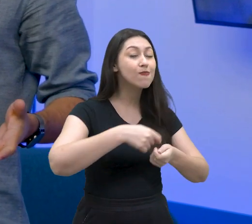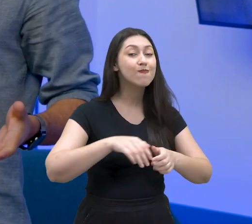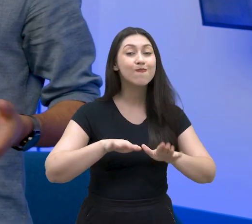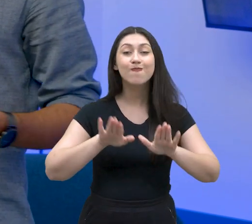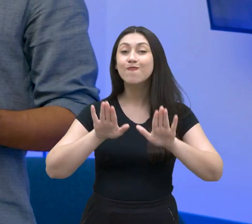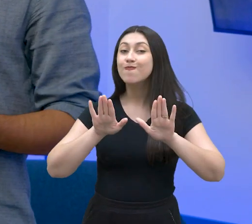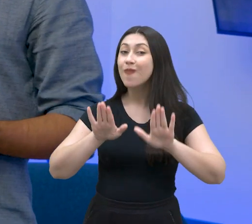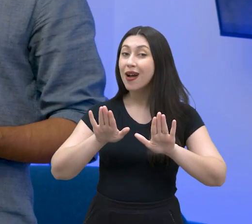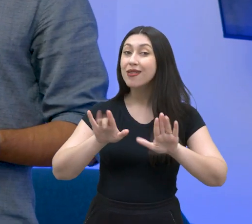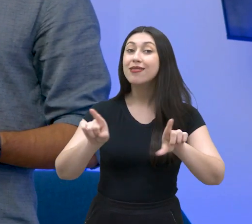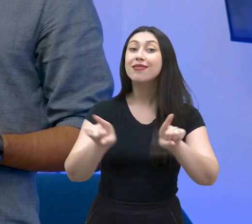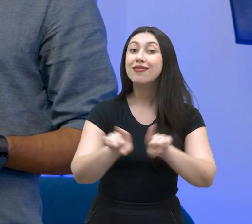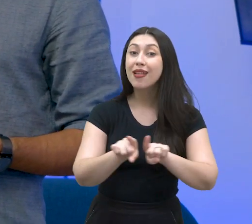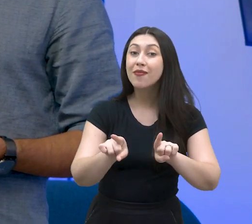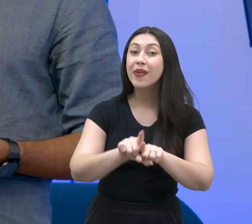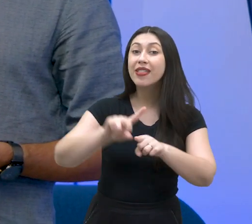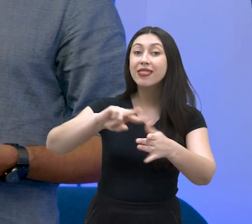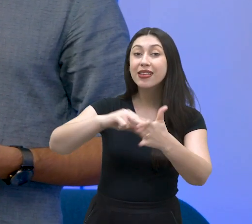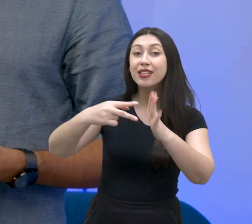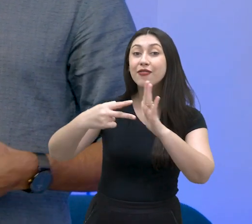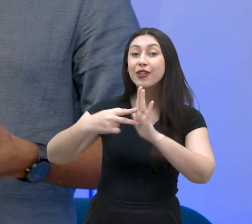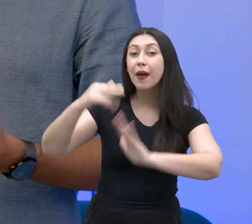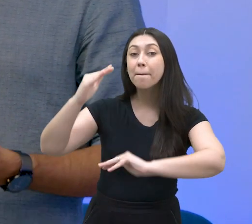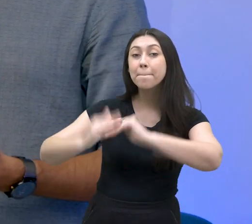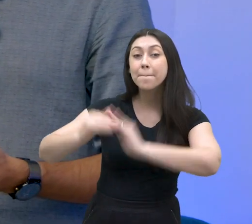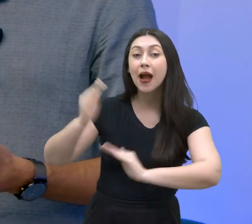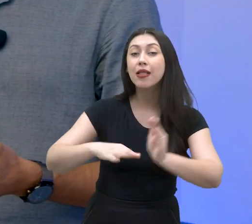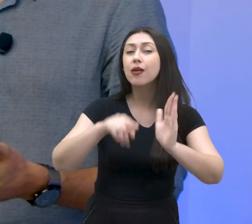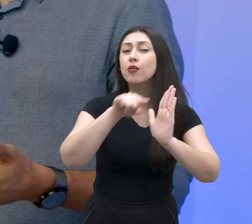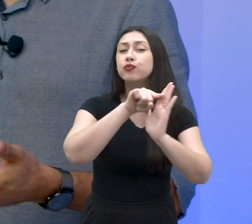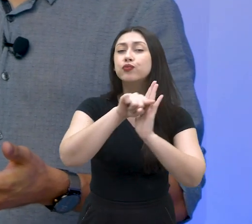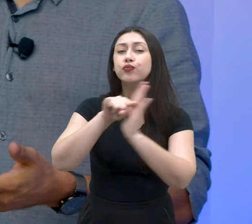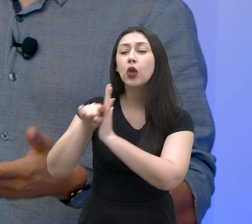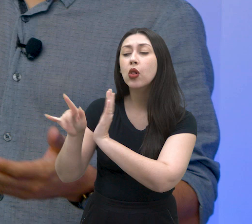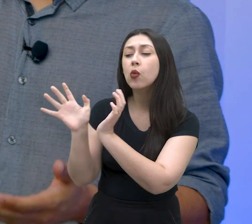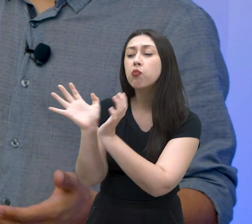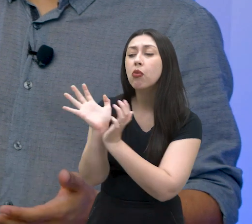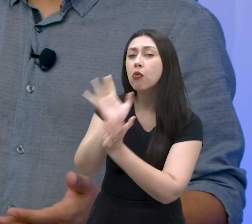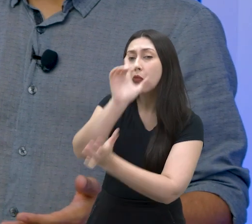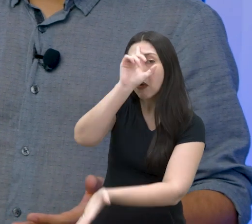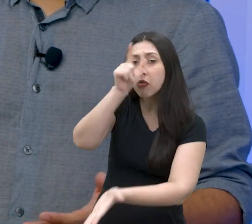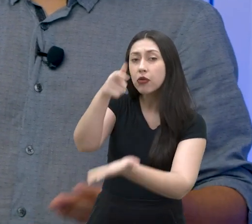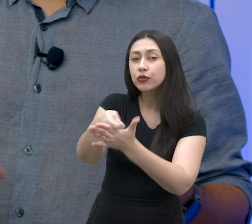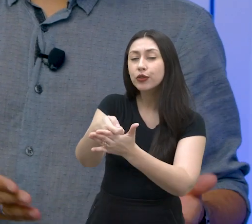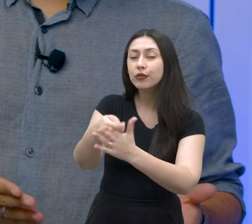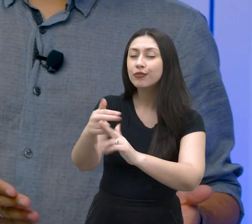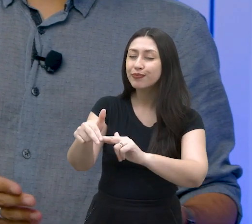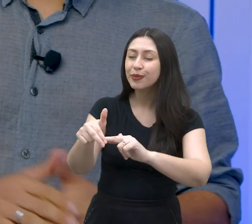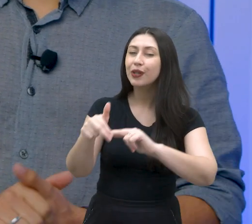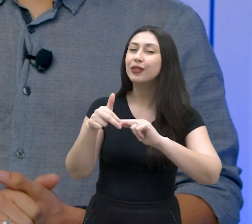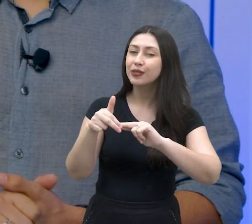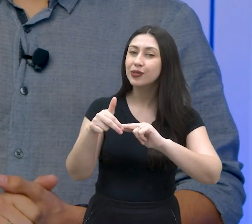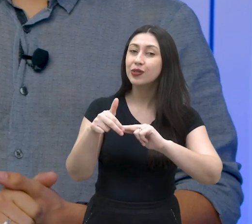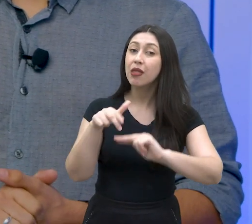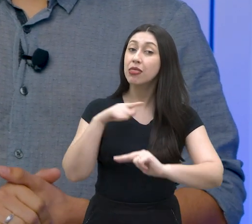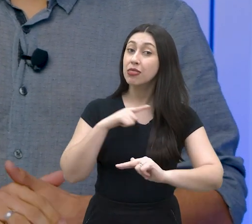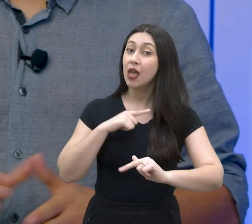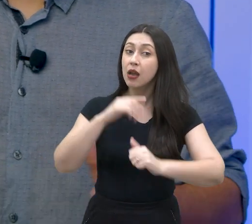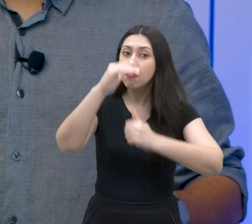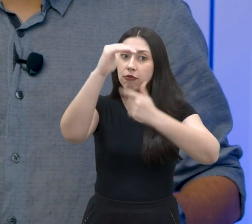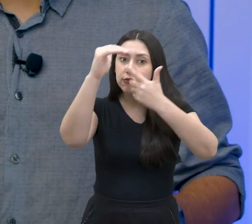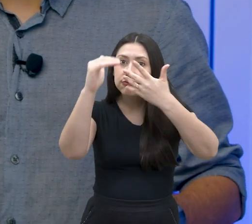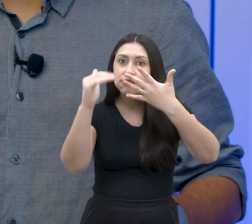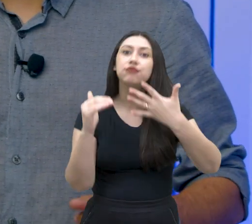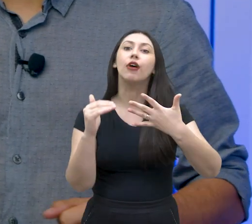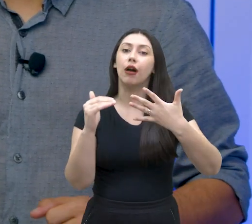política também é a prática e o estudo de como as decisões são tomadas em grupos. Por isso, ela é exercida em